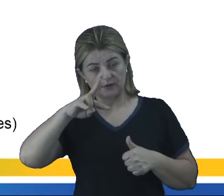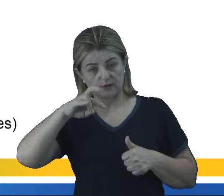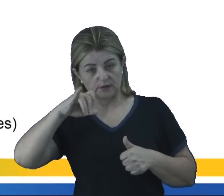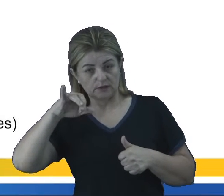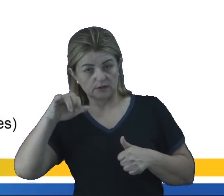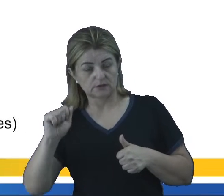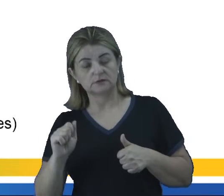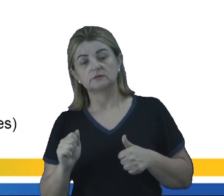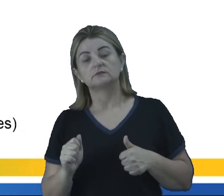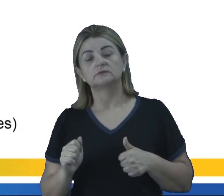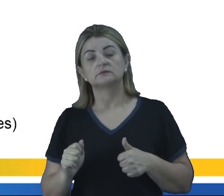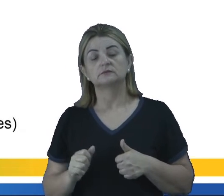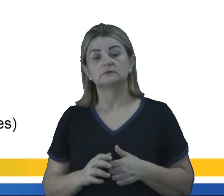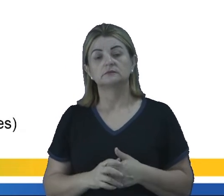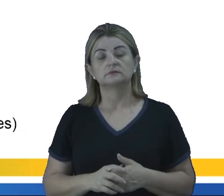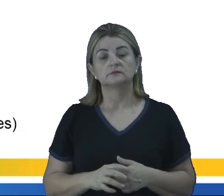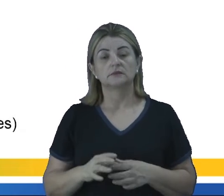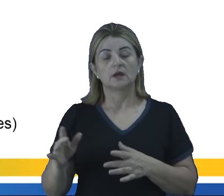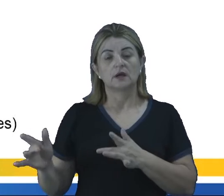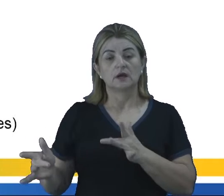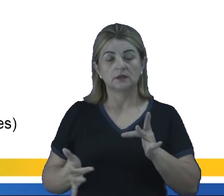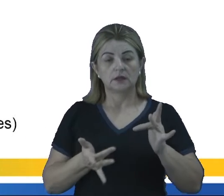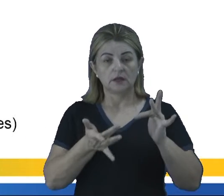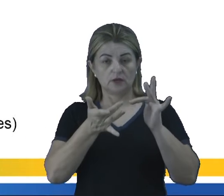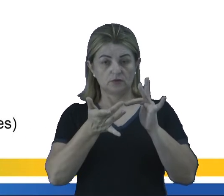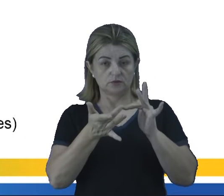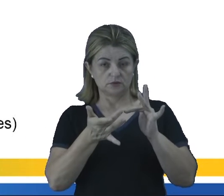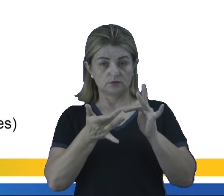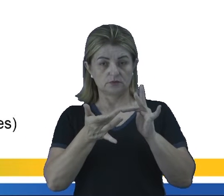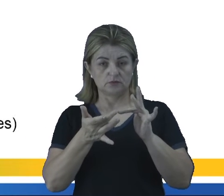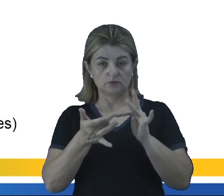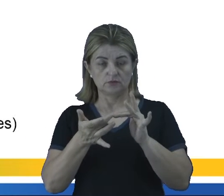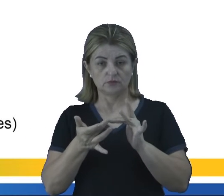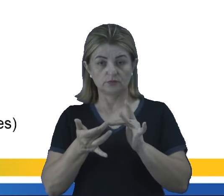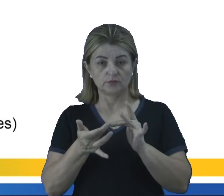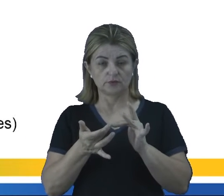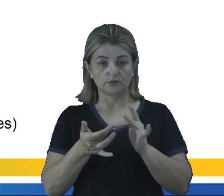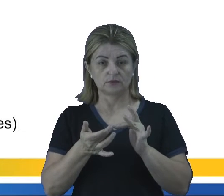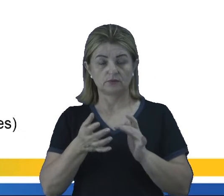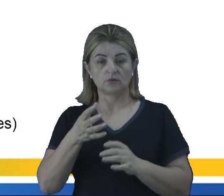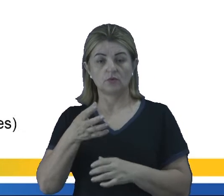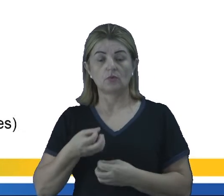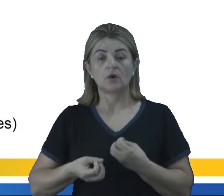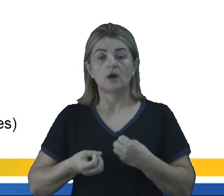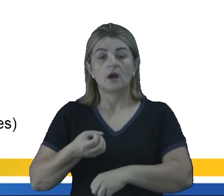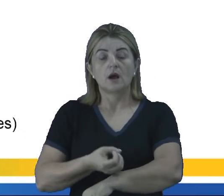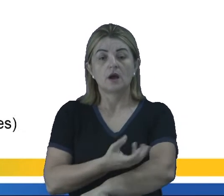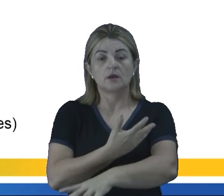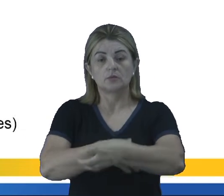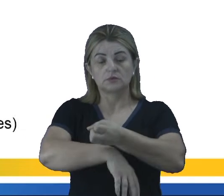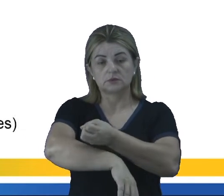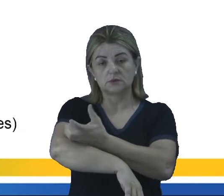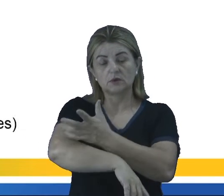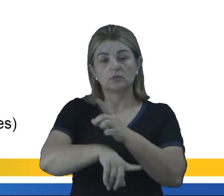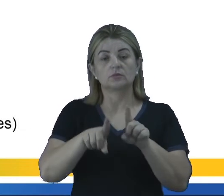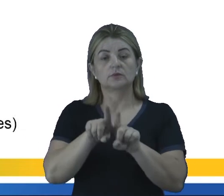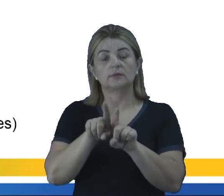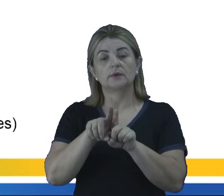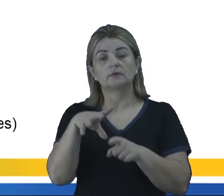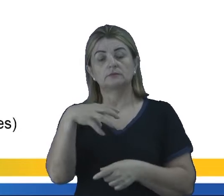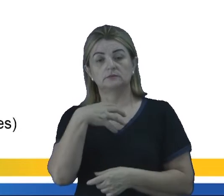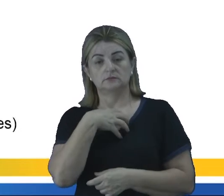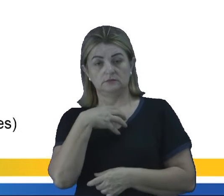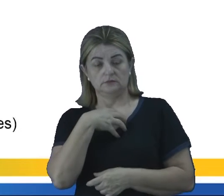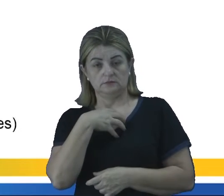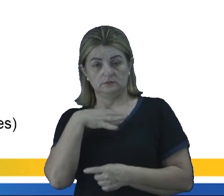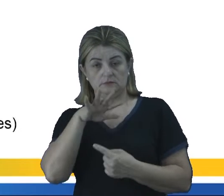durante a leitura e conseguir discernir melhor o gabarito, tá? Essas questões são só algumas. Quanto ao comentário das questões, além de a